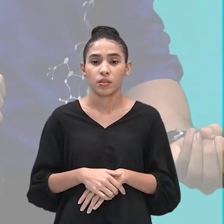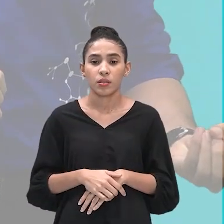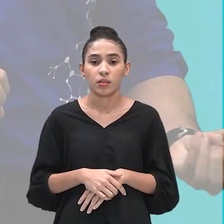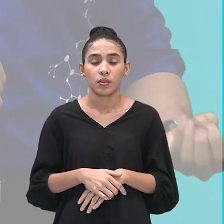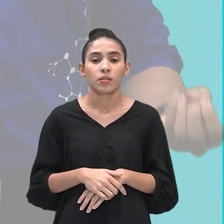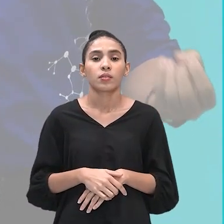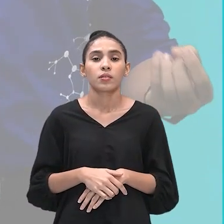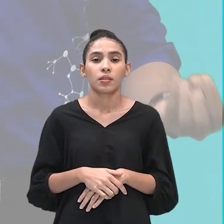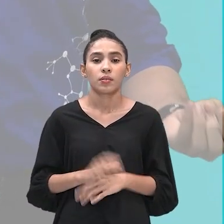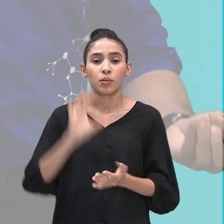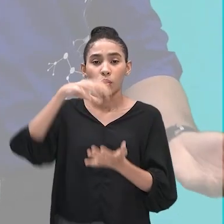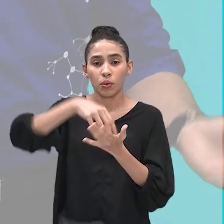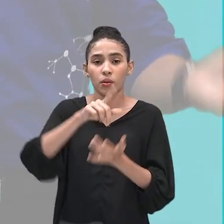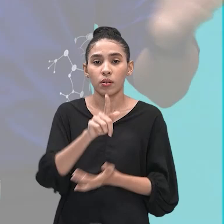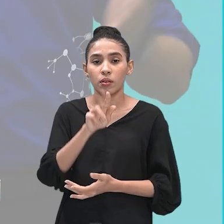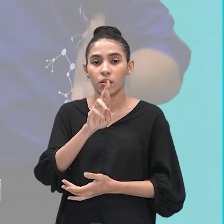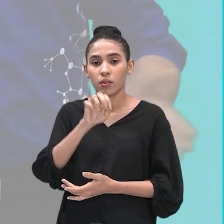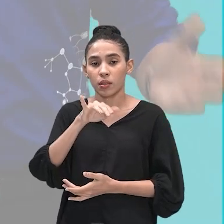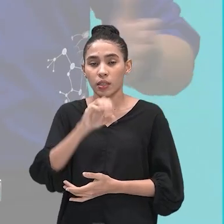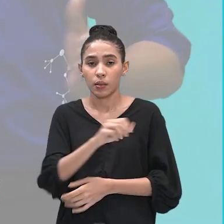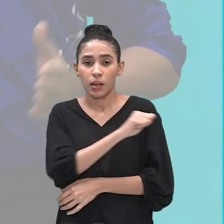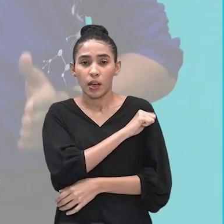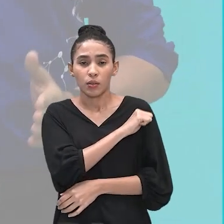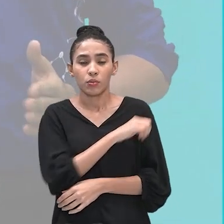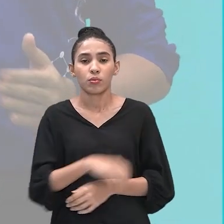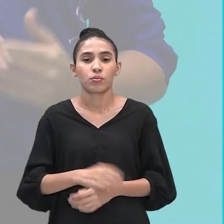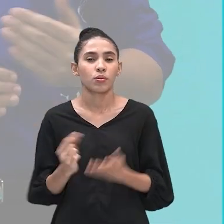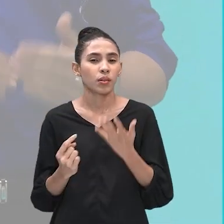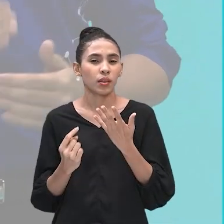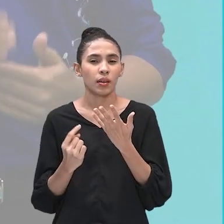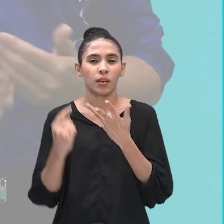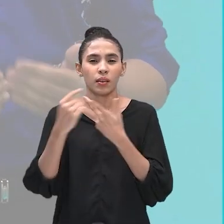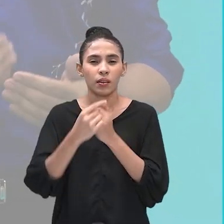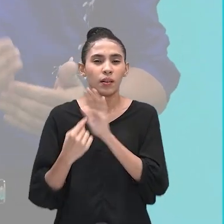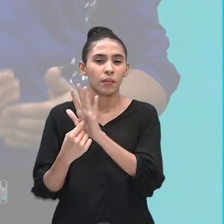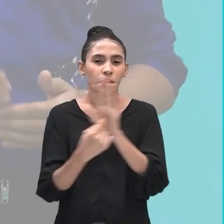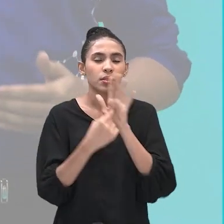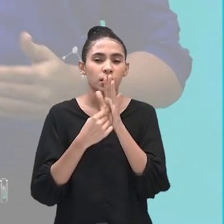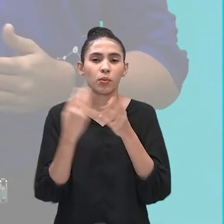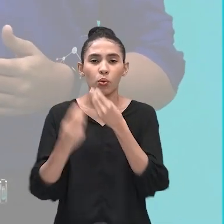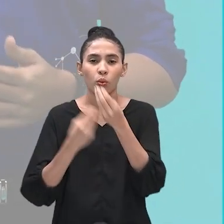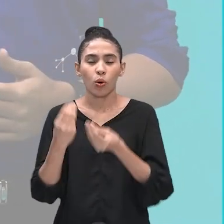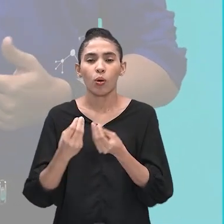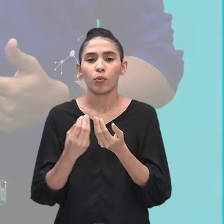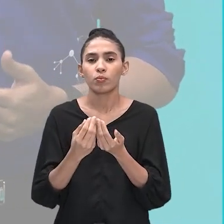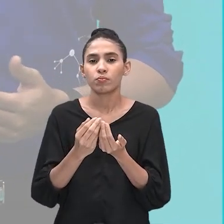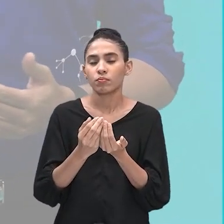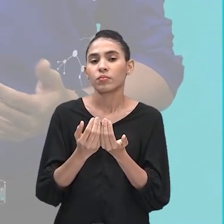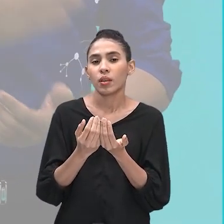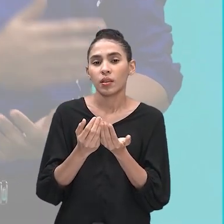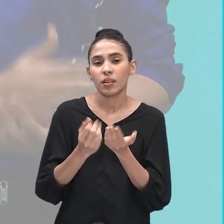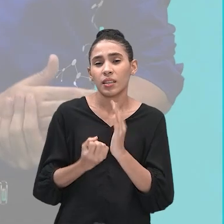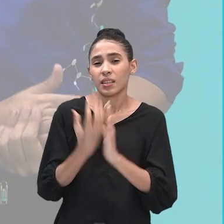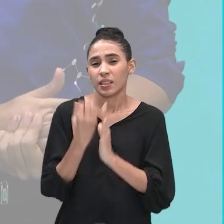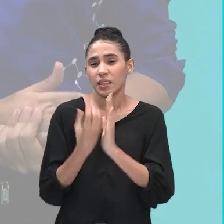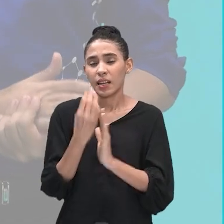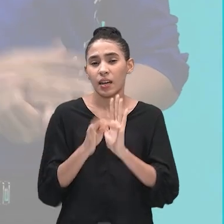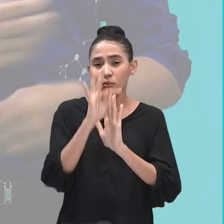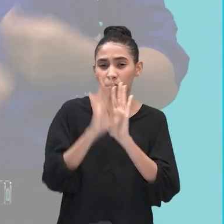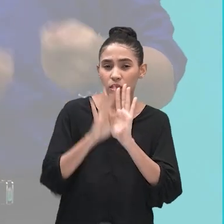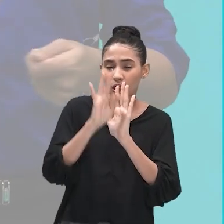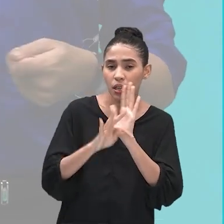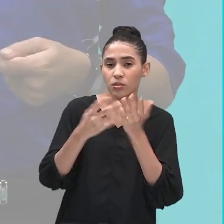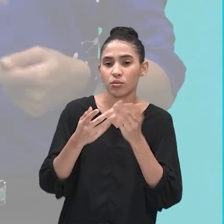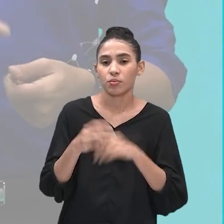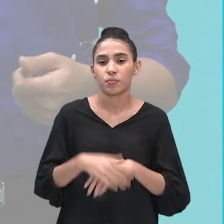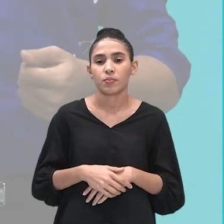serve o Grêmio Estudantil, e aí a gente veio trazendo formas de trabalhar um texto, né? de reivindicação junto ao Grêmio Estudantil,